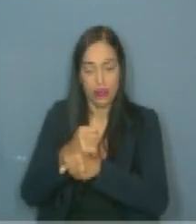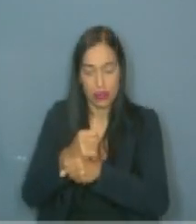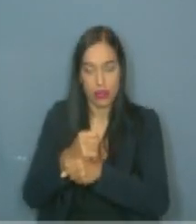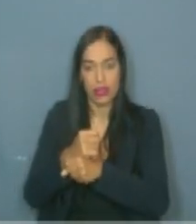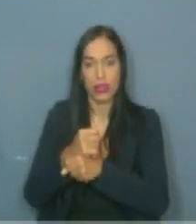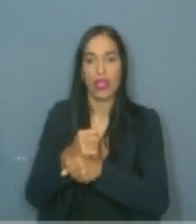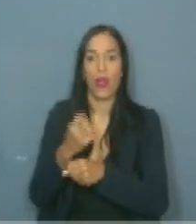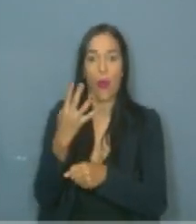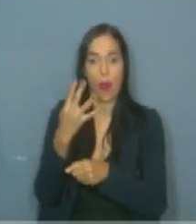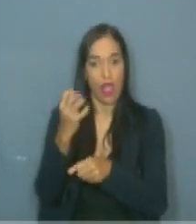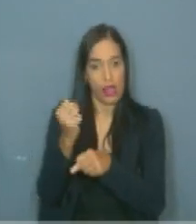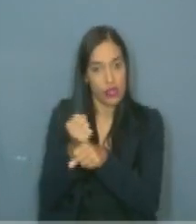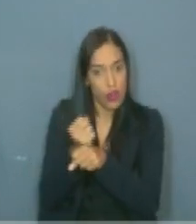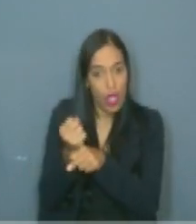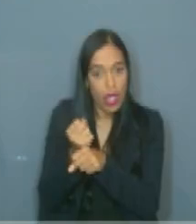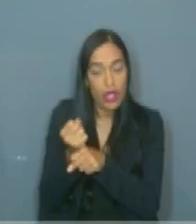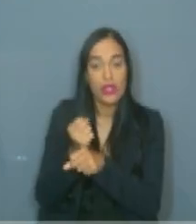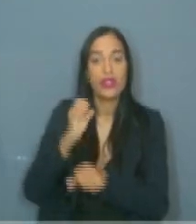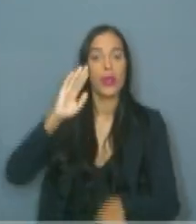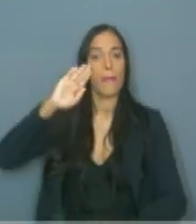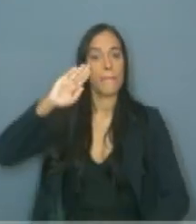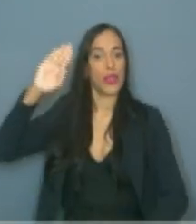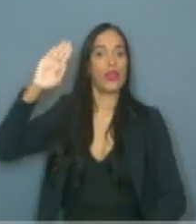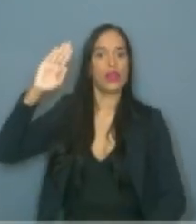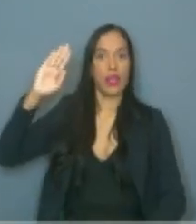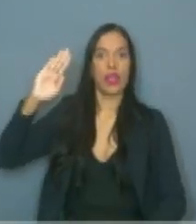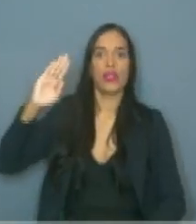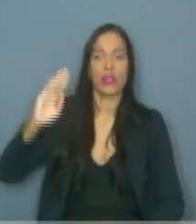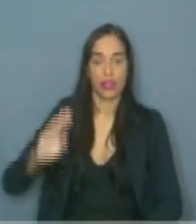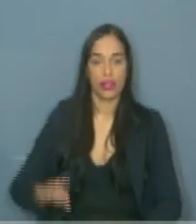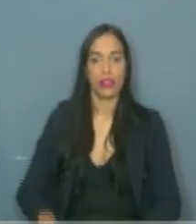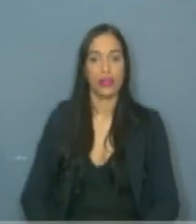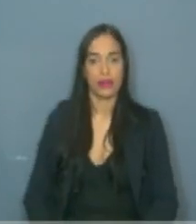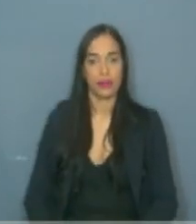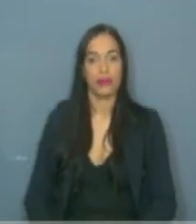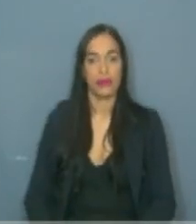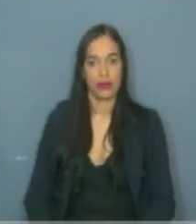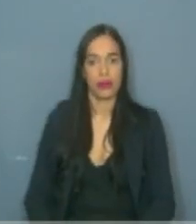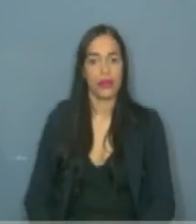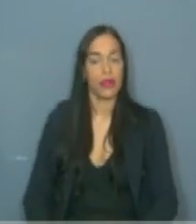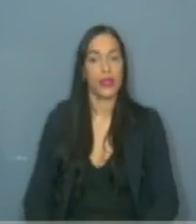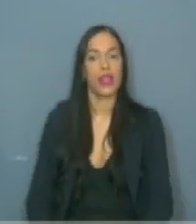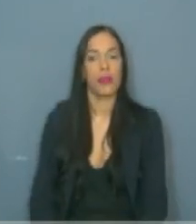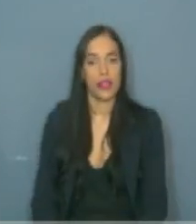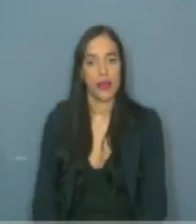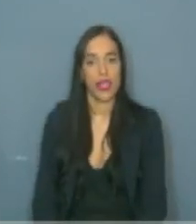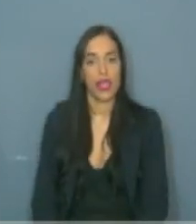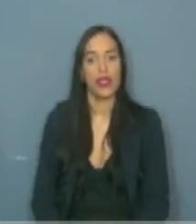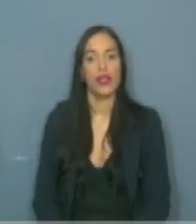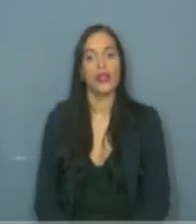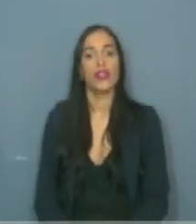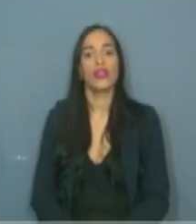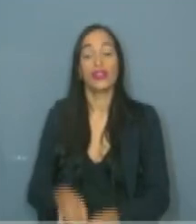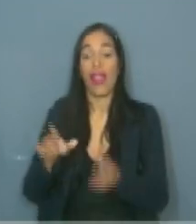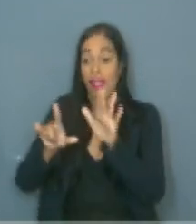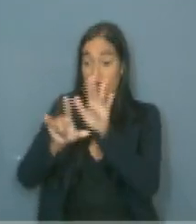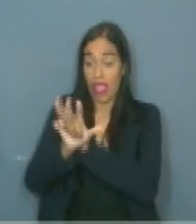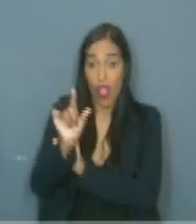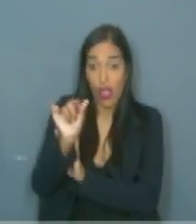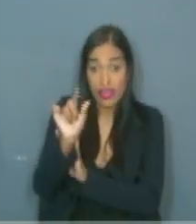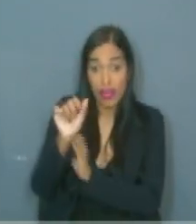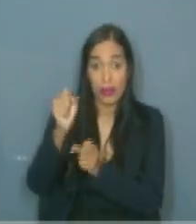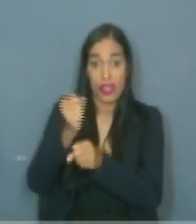4 anos, enfim, traz prioridades para 4 anos, quanto esta lei que estamos votando agora, que é a Lei Orçamentária Anual. É a lei que